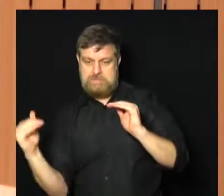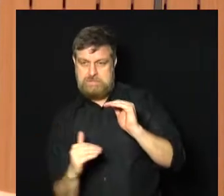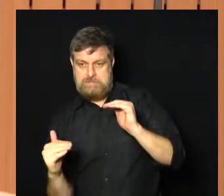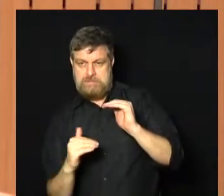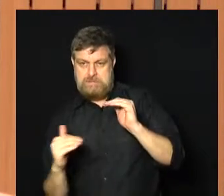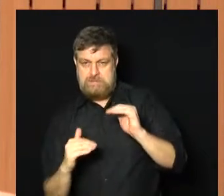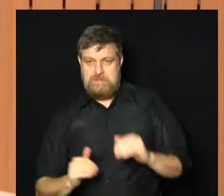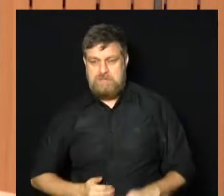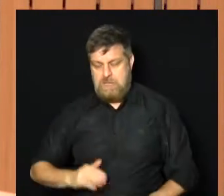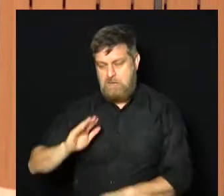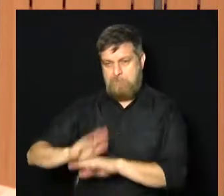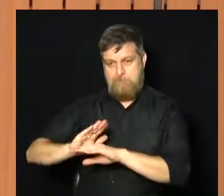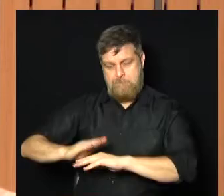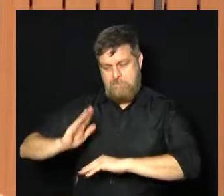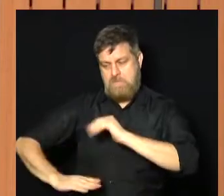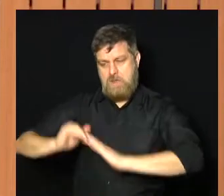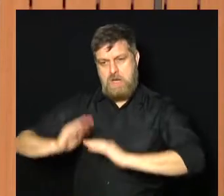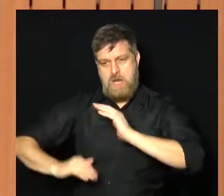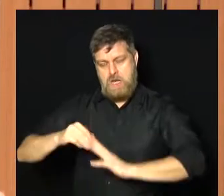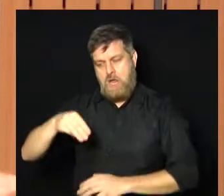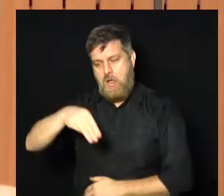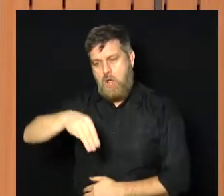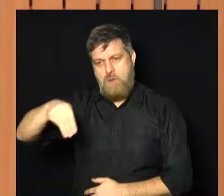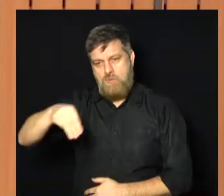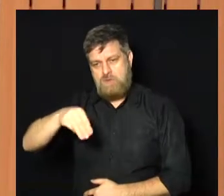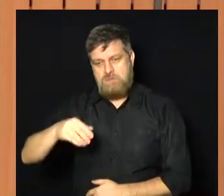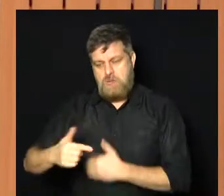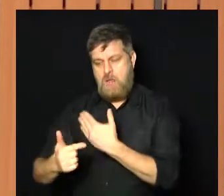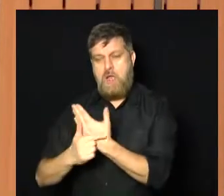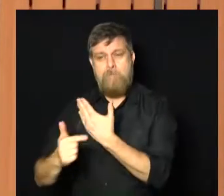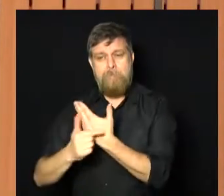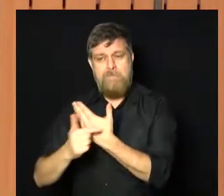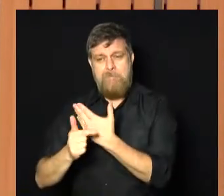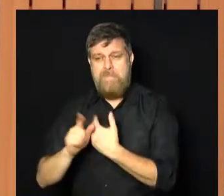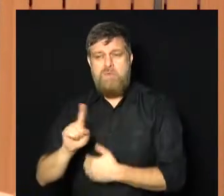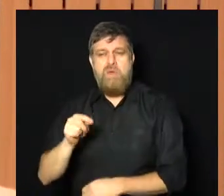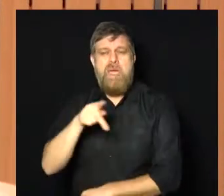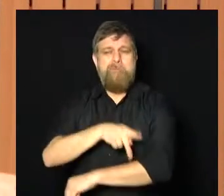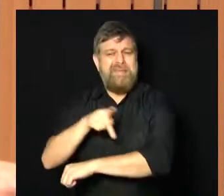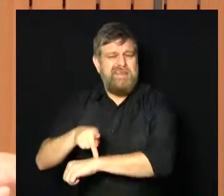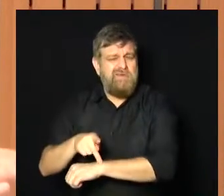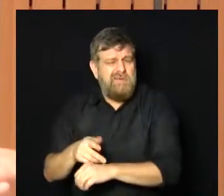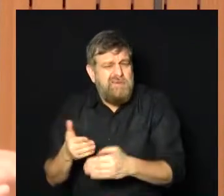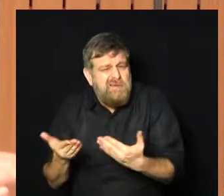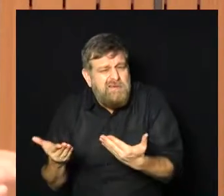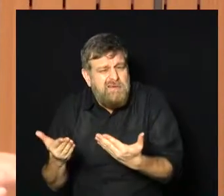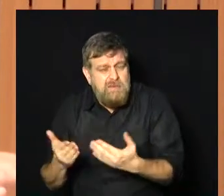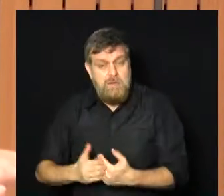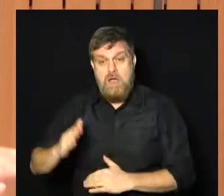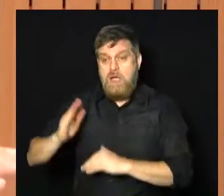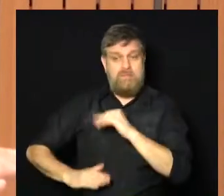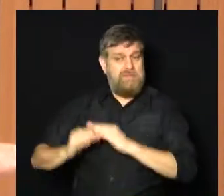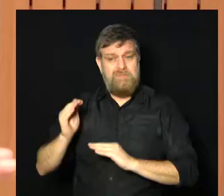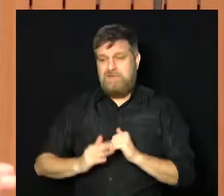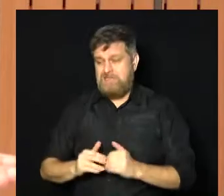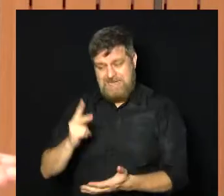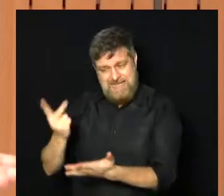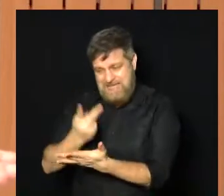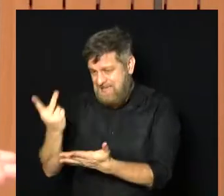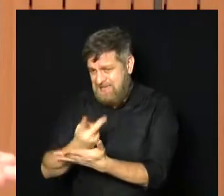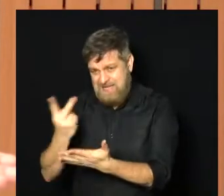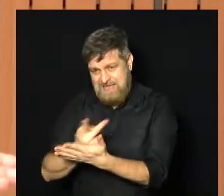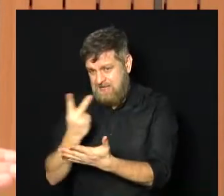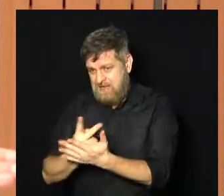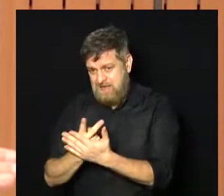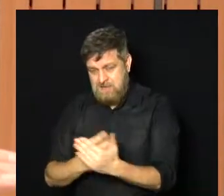monitora sendo relegado a um papel que não seria um trabalho pedagógico, o que na prática é totalmente